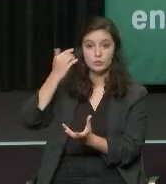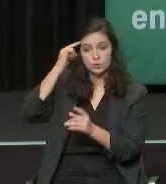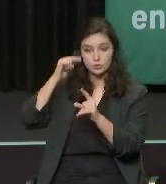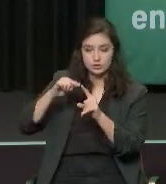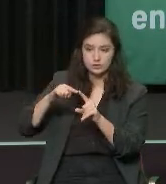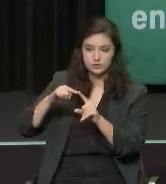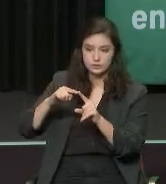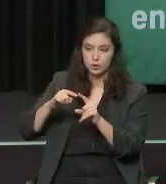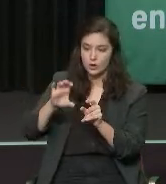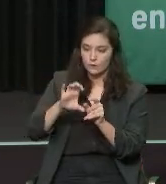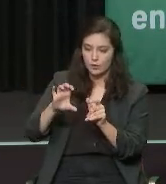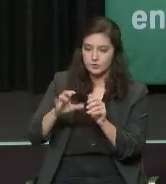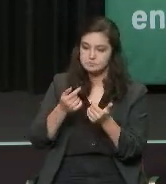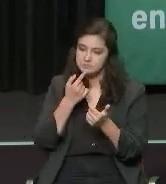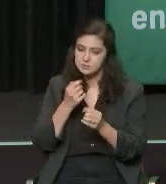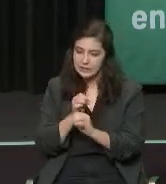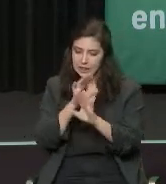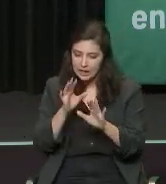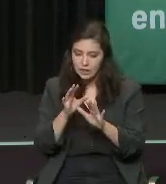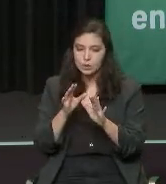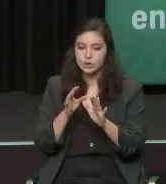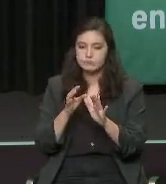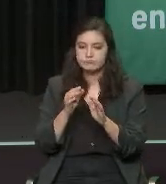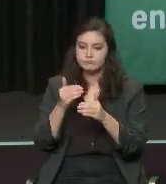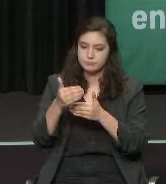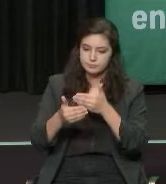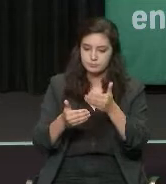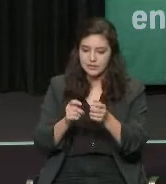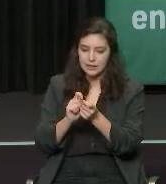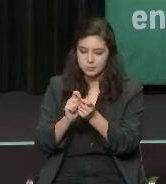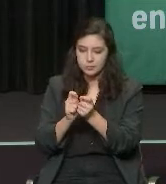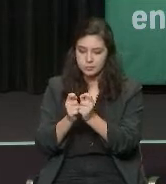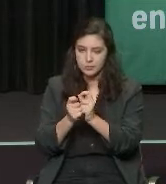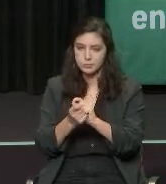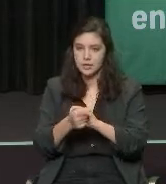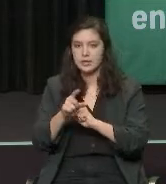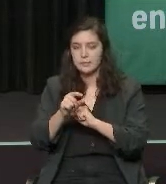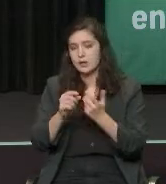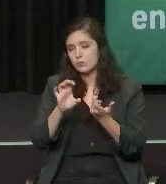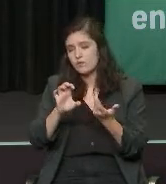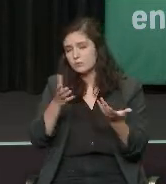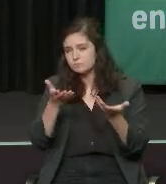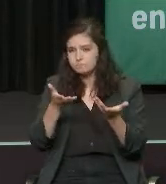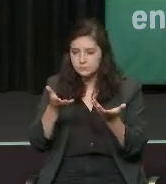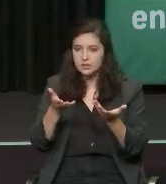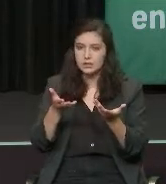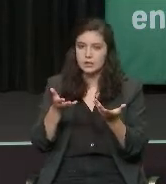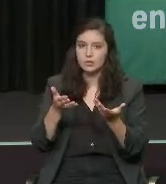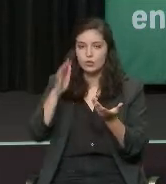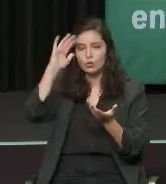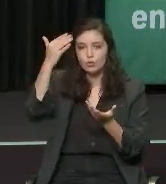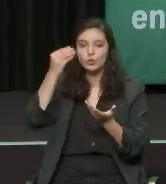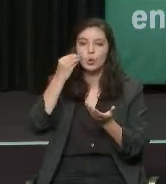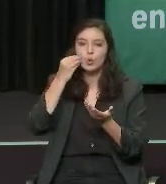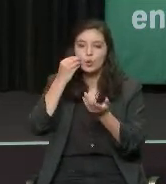profunda e esta informação alimenta os modelos que nos permite compreender os fatores impulsionadores de mudança